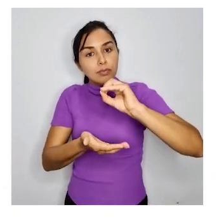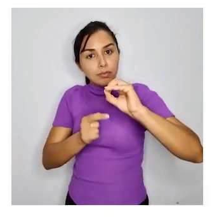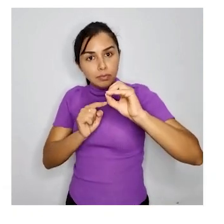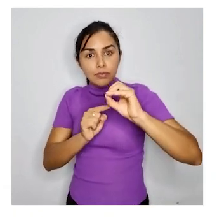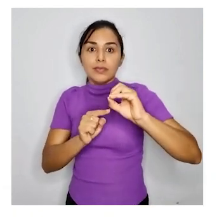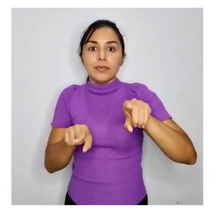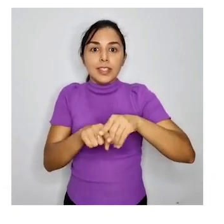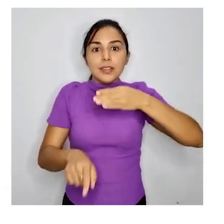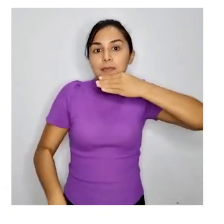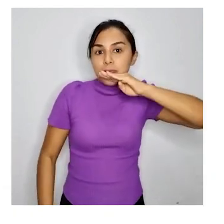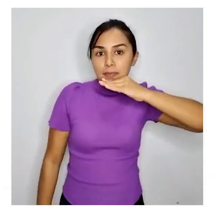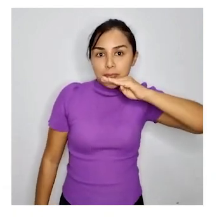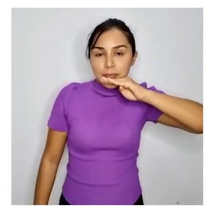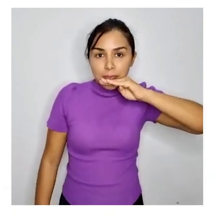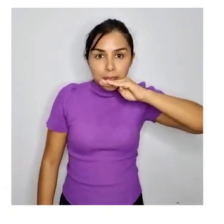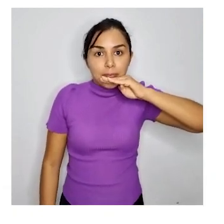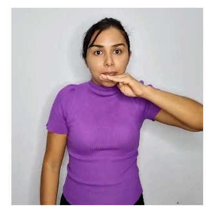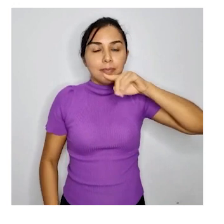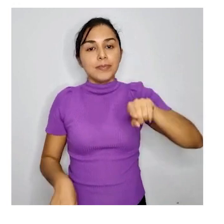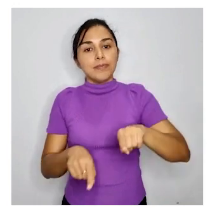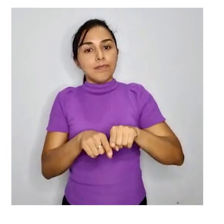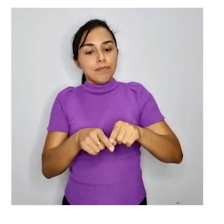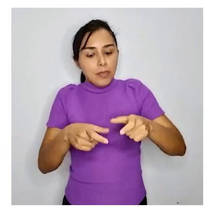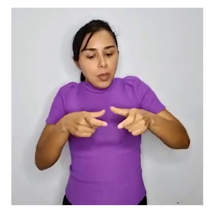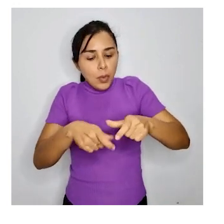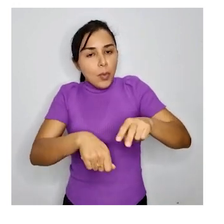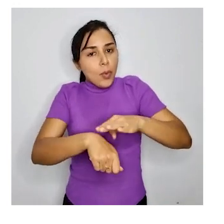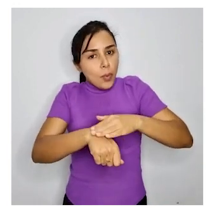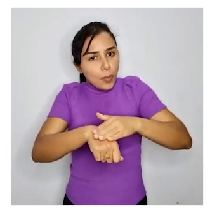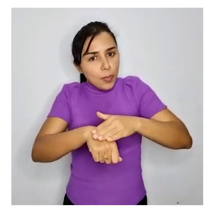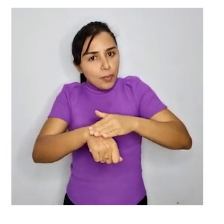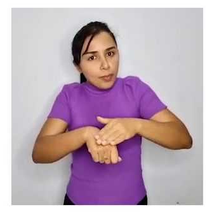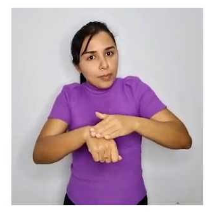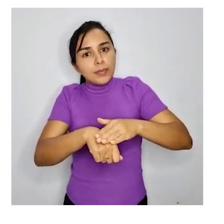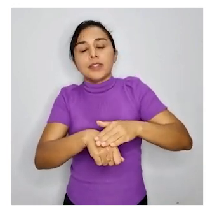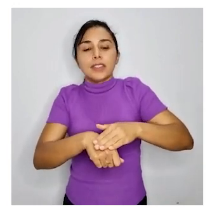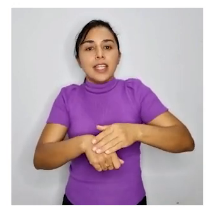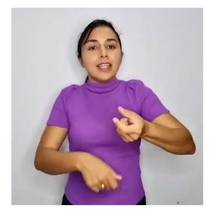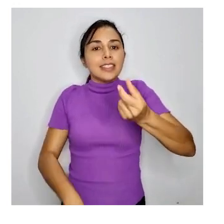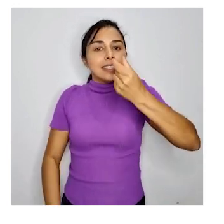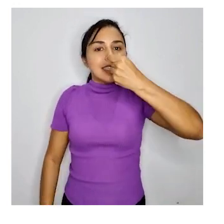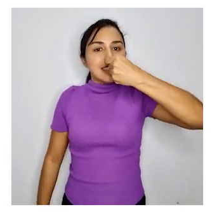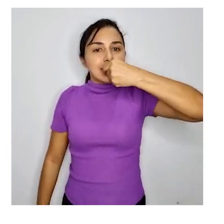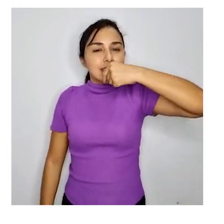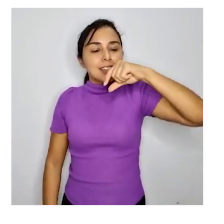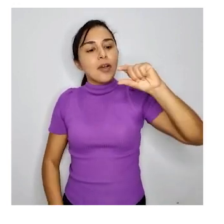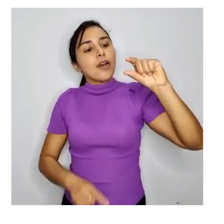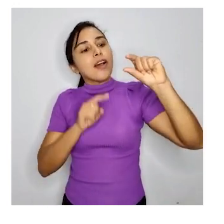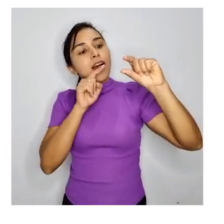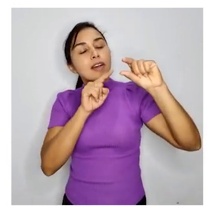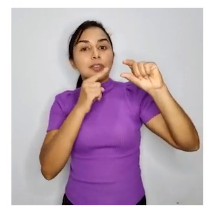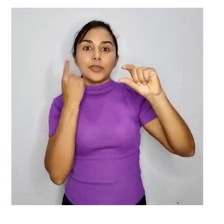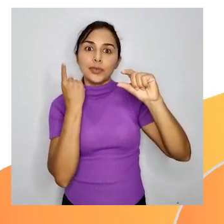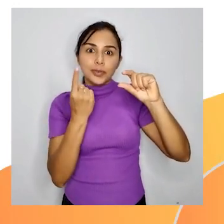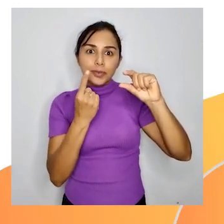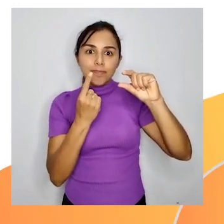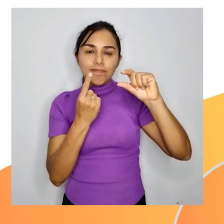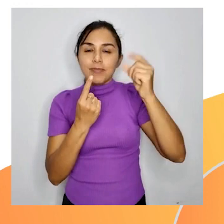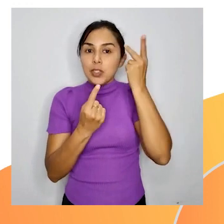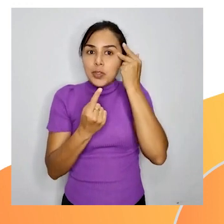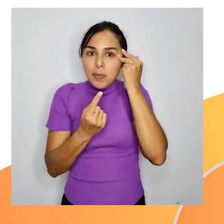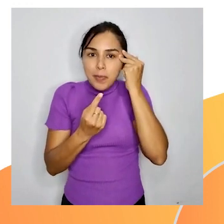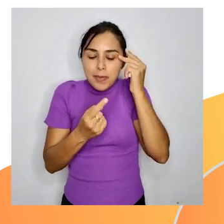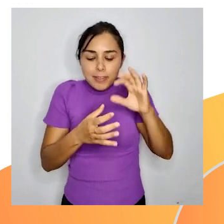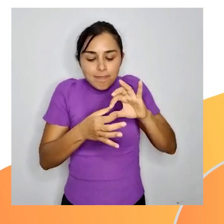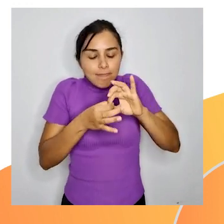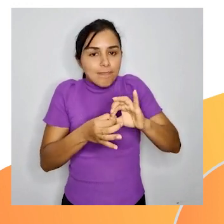e da azeitona. Para você retirar uma semente do abacate, você não precisa retirá-lo colocando uma certa força para conseguir fazer. Então, nesse